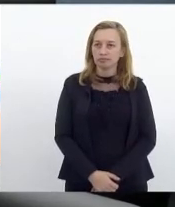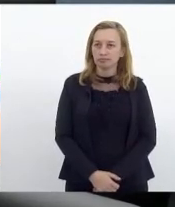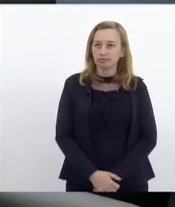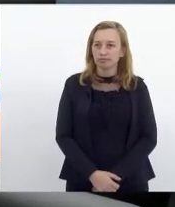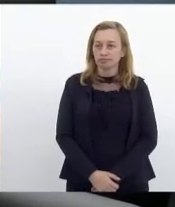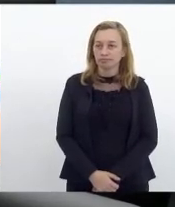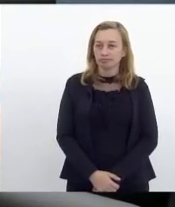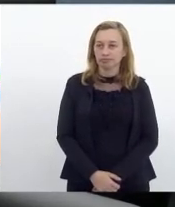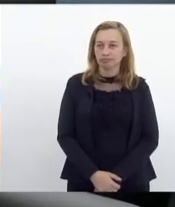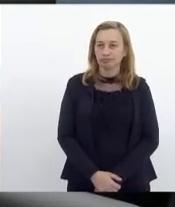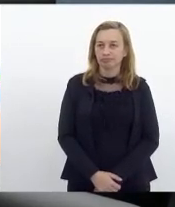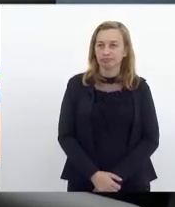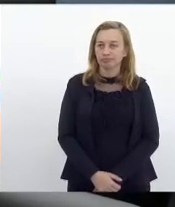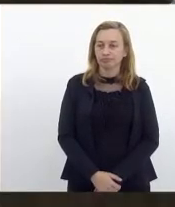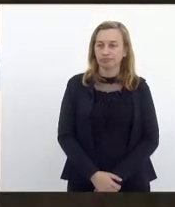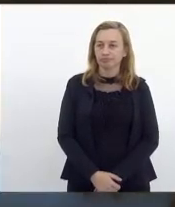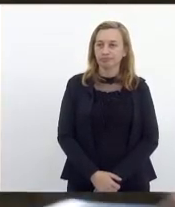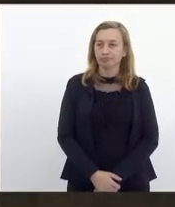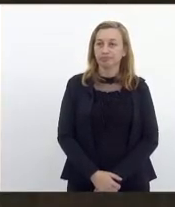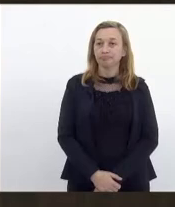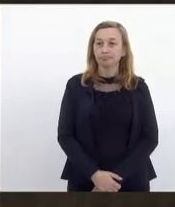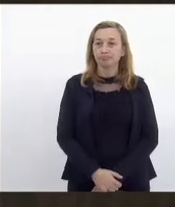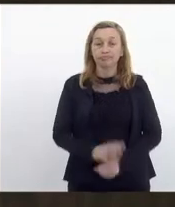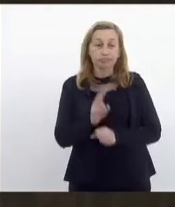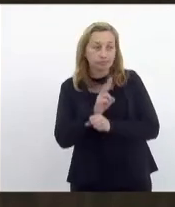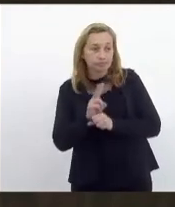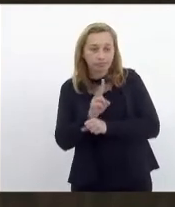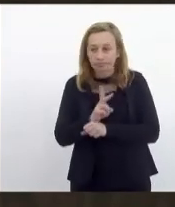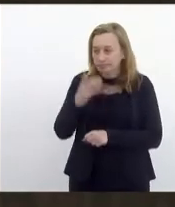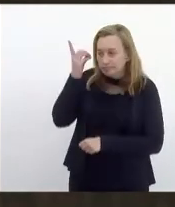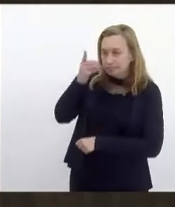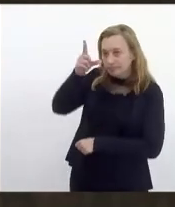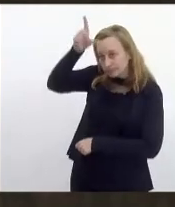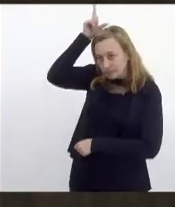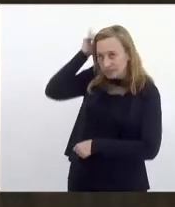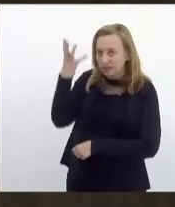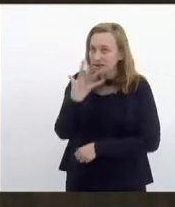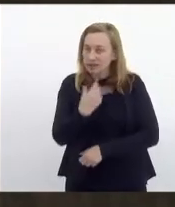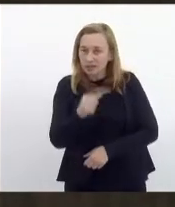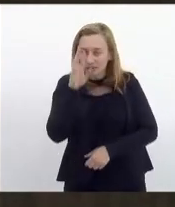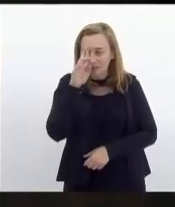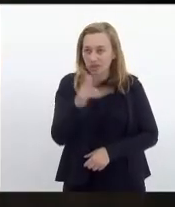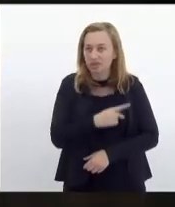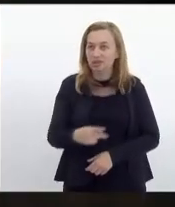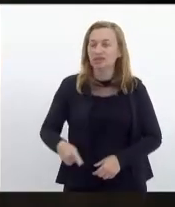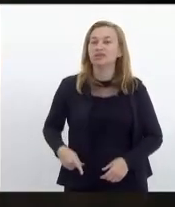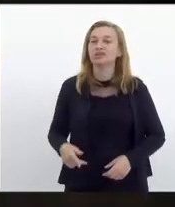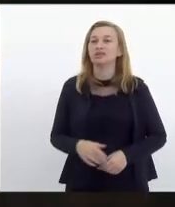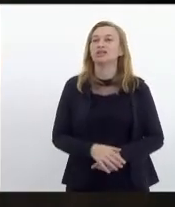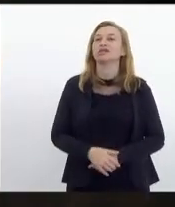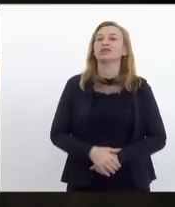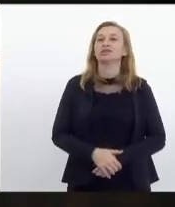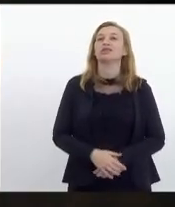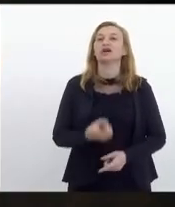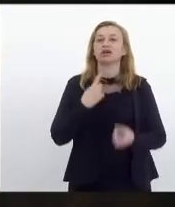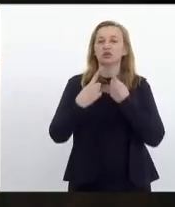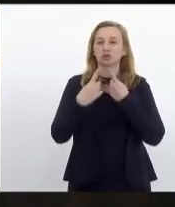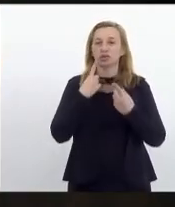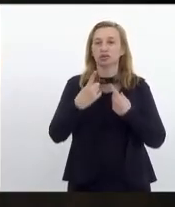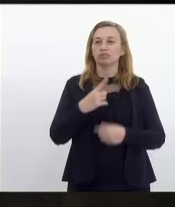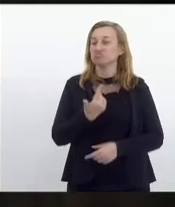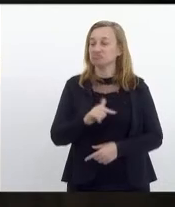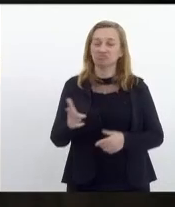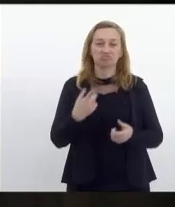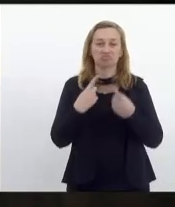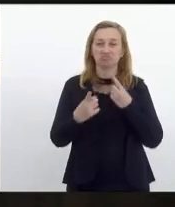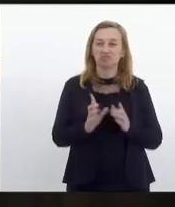Está só, deputado. Estava procurando o deputado Luiz Paulo. Favorável, presidente. Os pareceres emitidos em discussão. Não havendo que